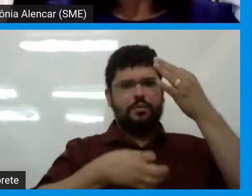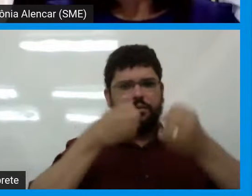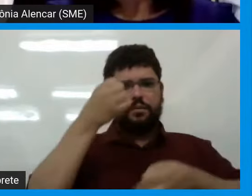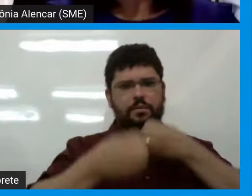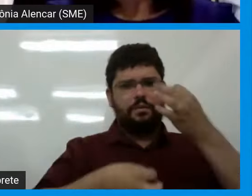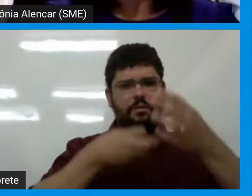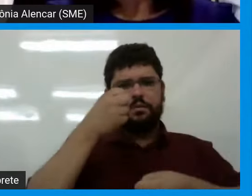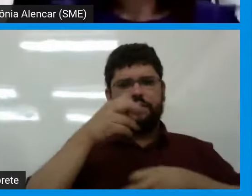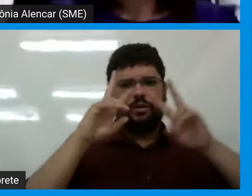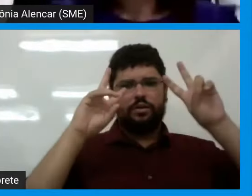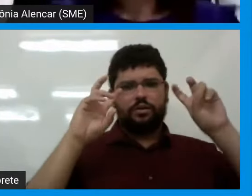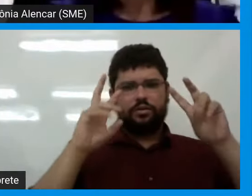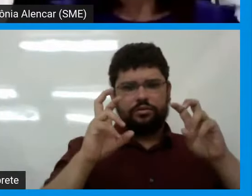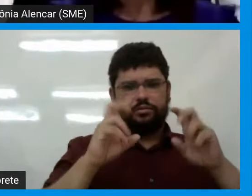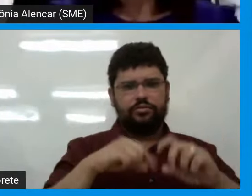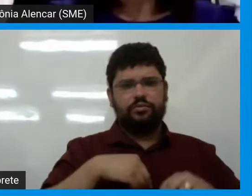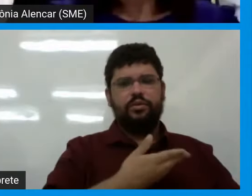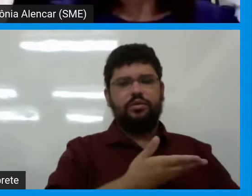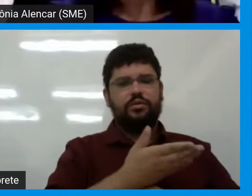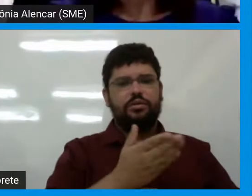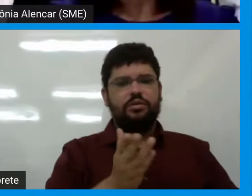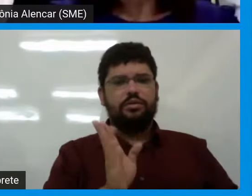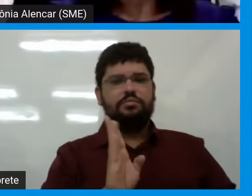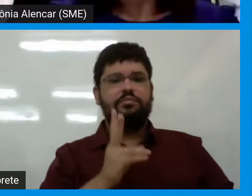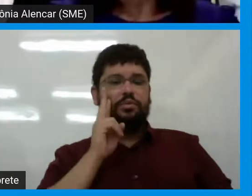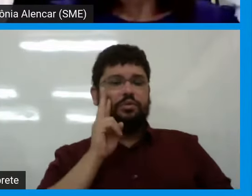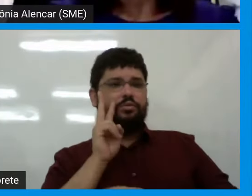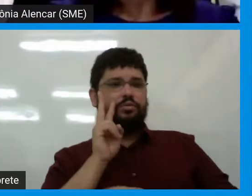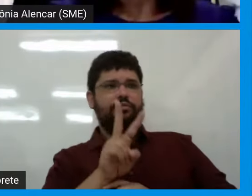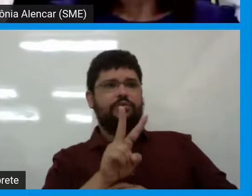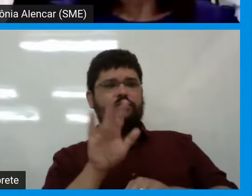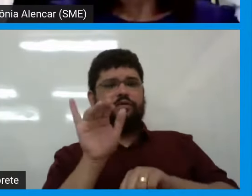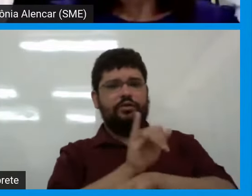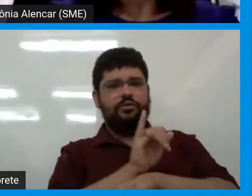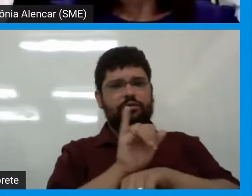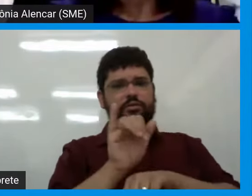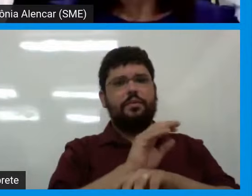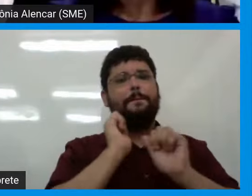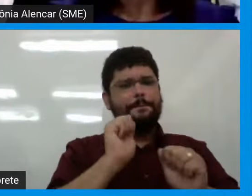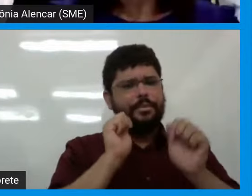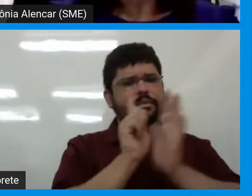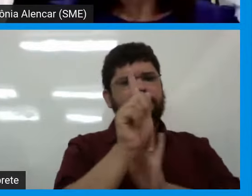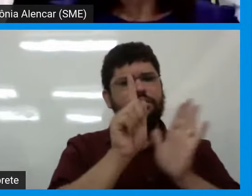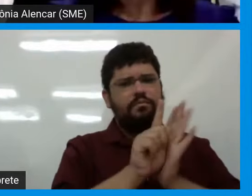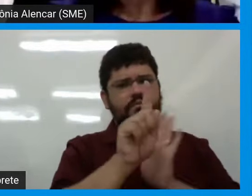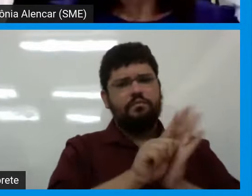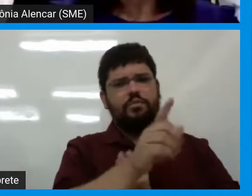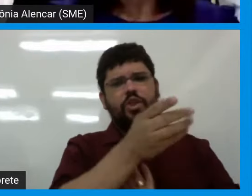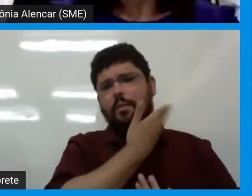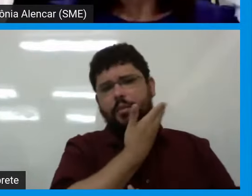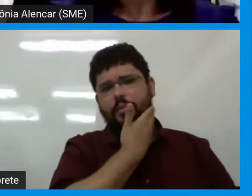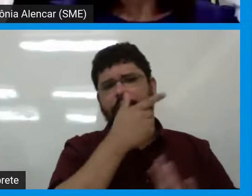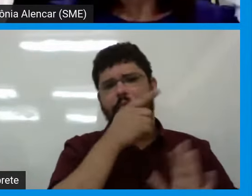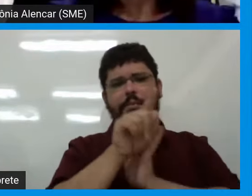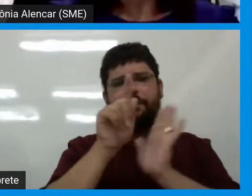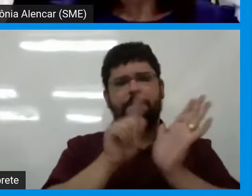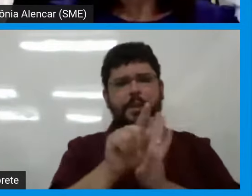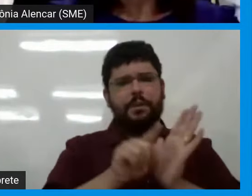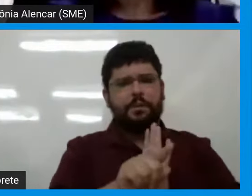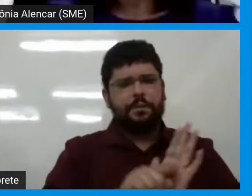temática, e todos vocês que estão assistindo virtualmente poderão participar pelo chat, fazendo